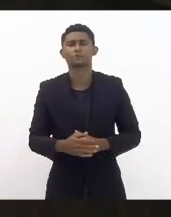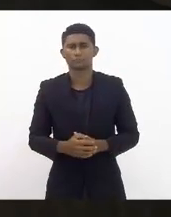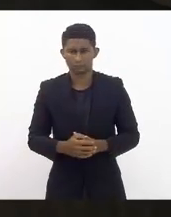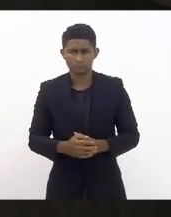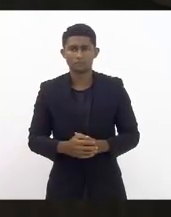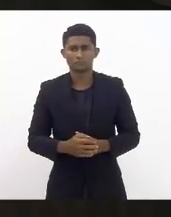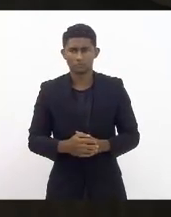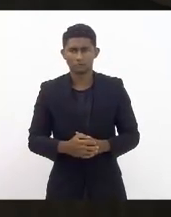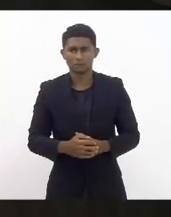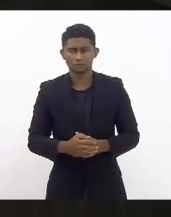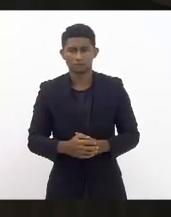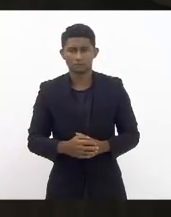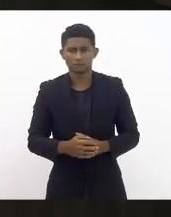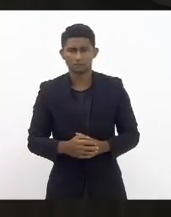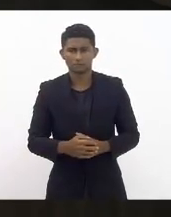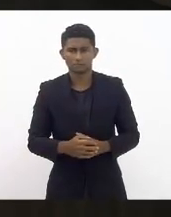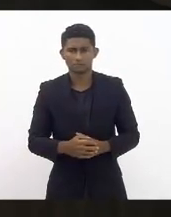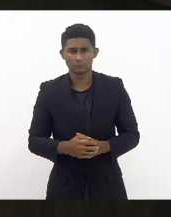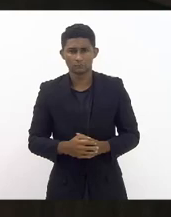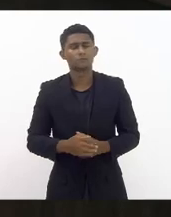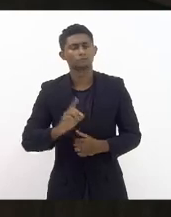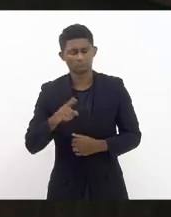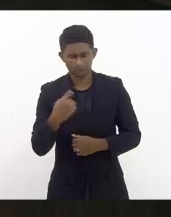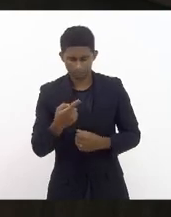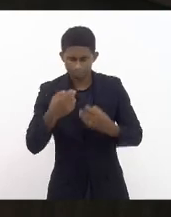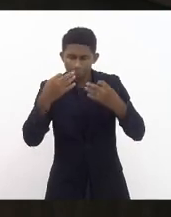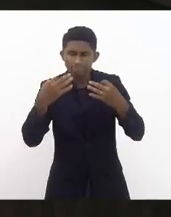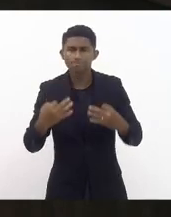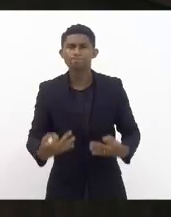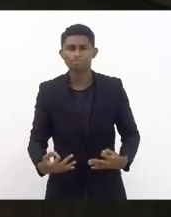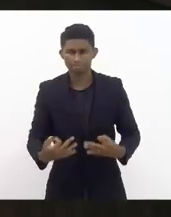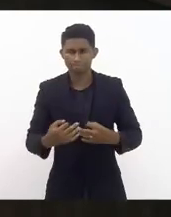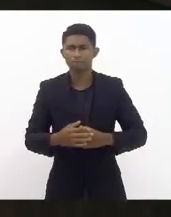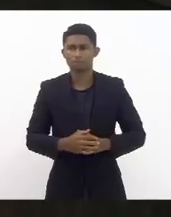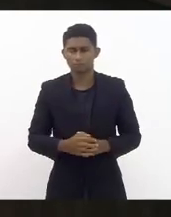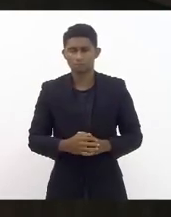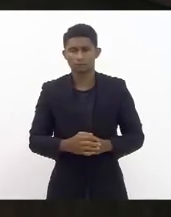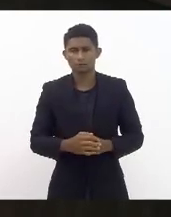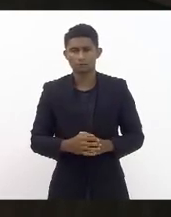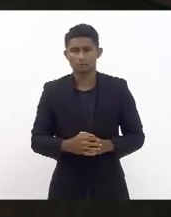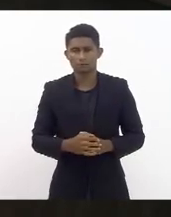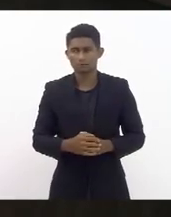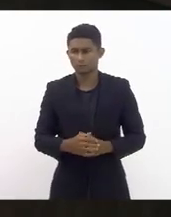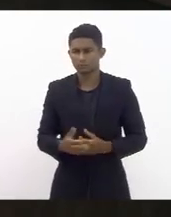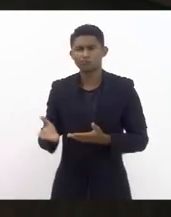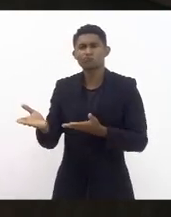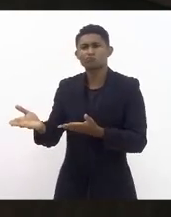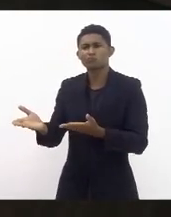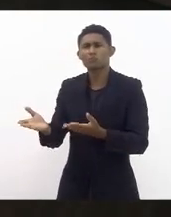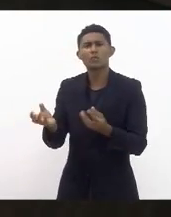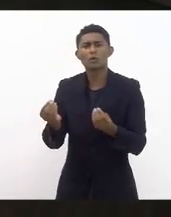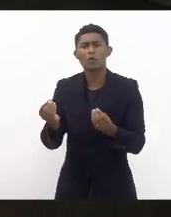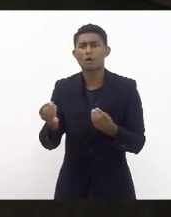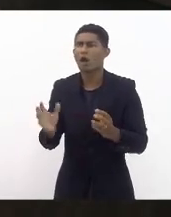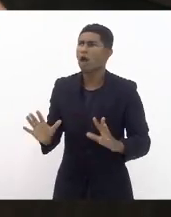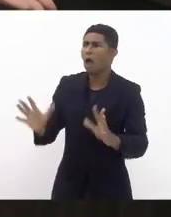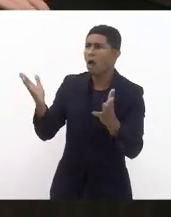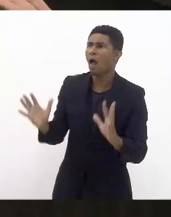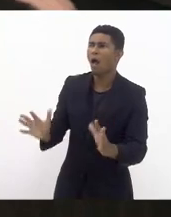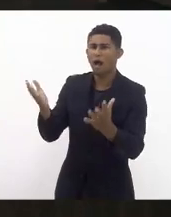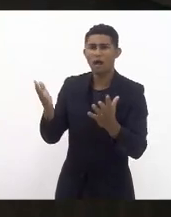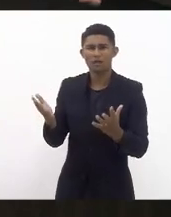restritamente regimental. Restritamente regimental. Cidadão ali chamando para vaiar,